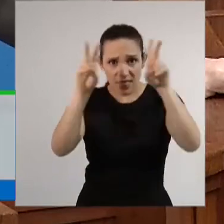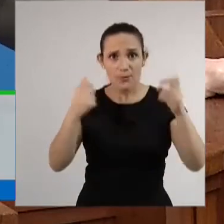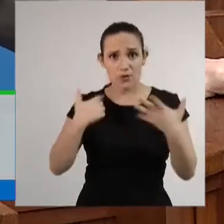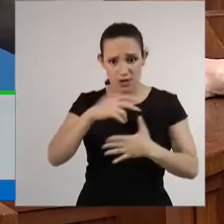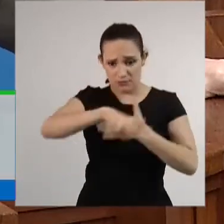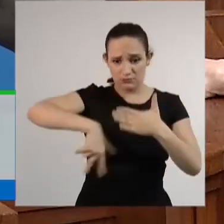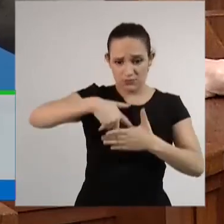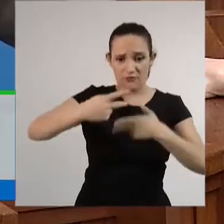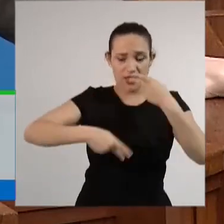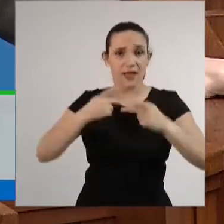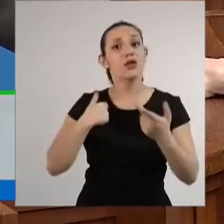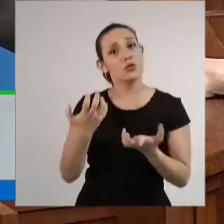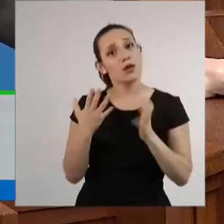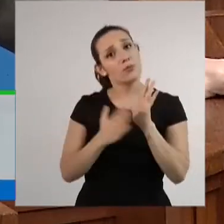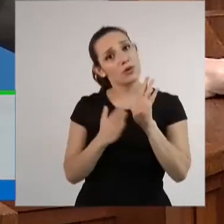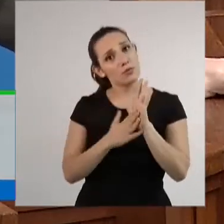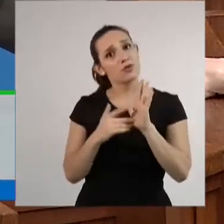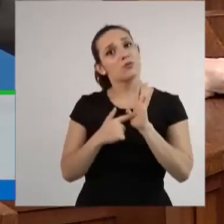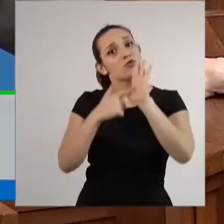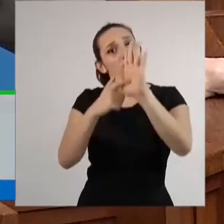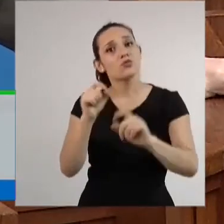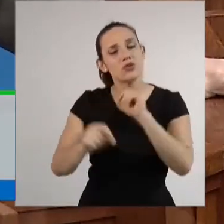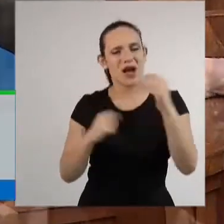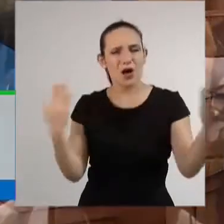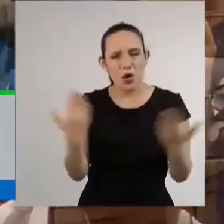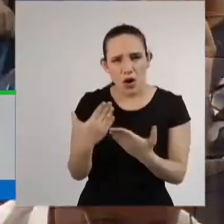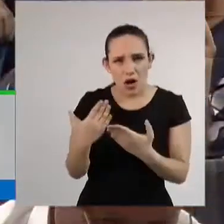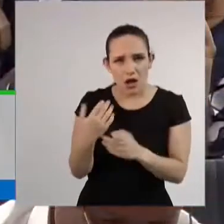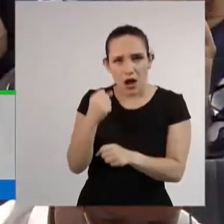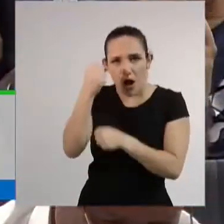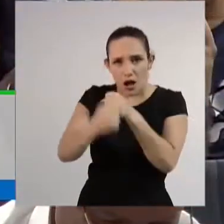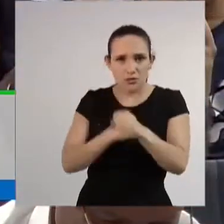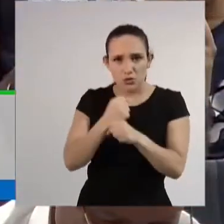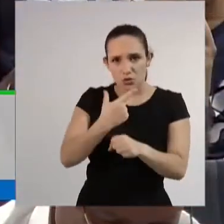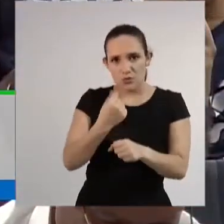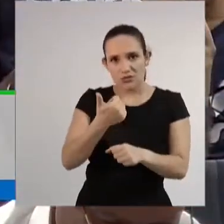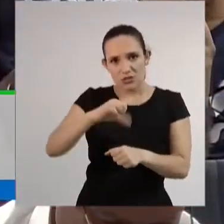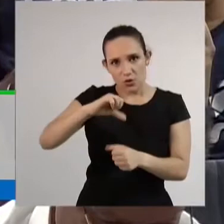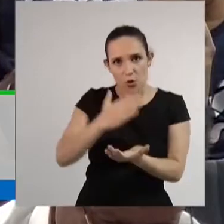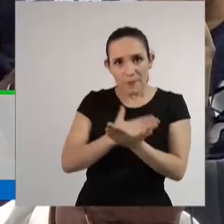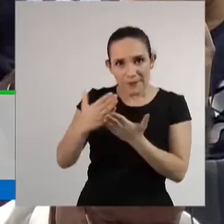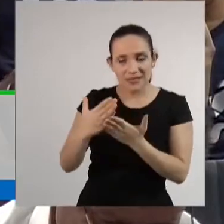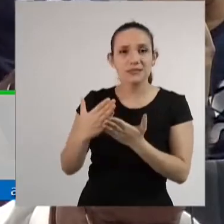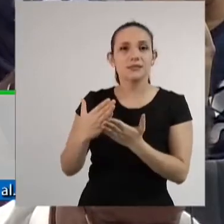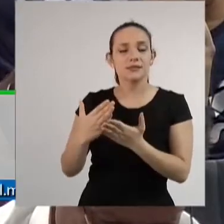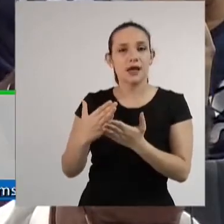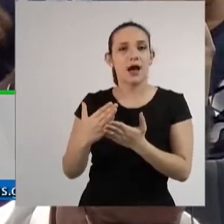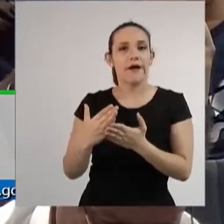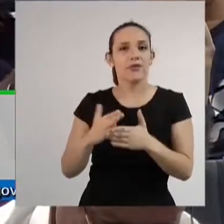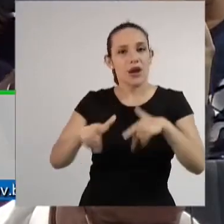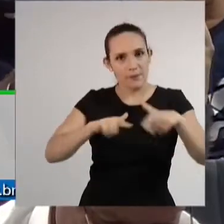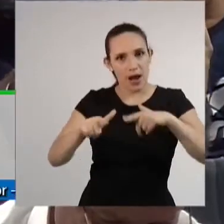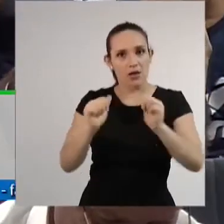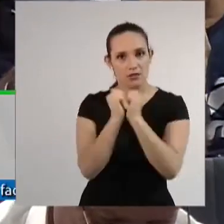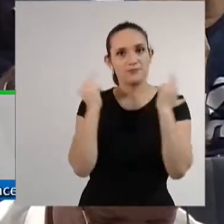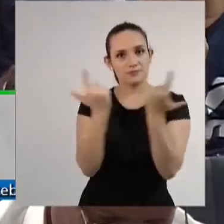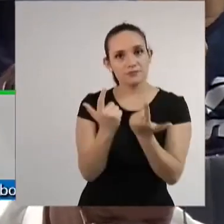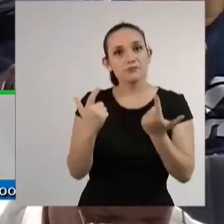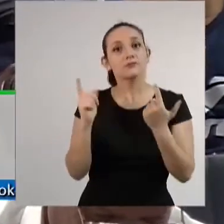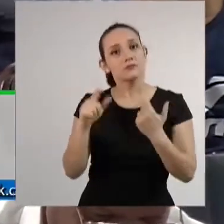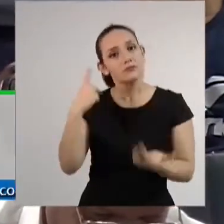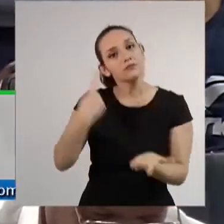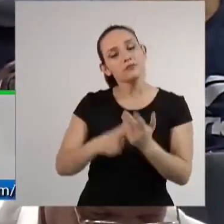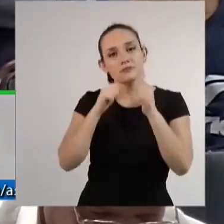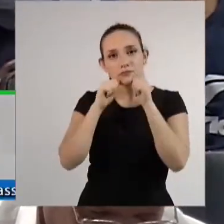quero propor, no início do ano legislativo de 2019, uma audiência pública, trazendo para